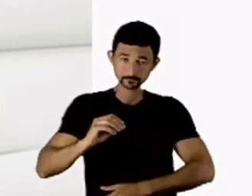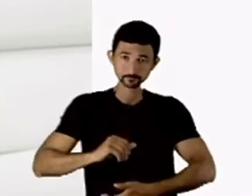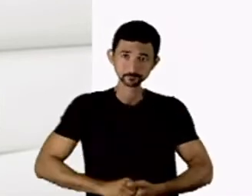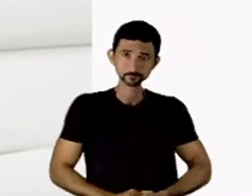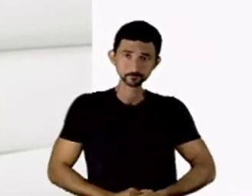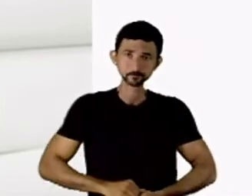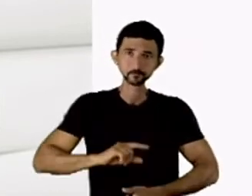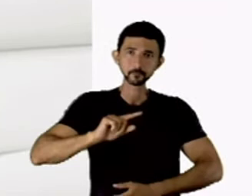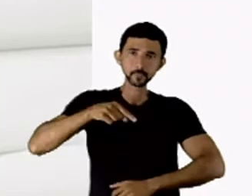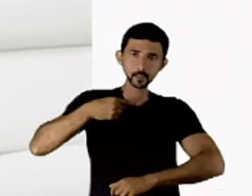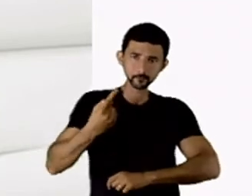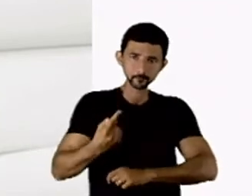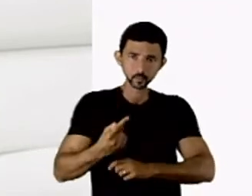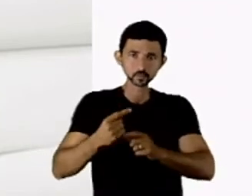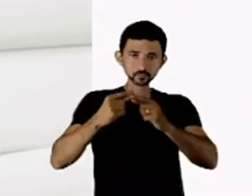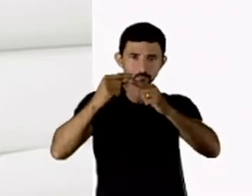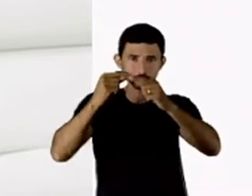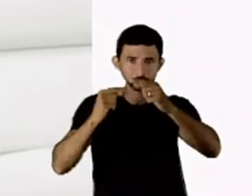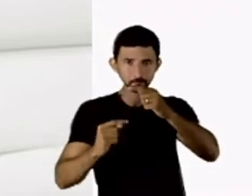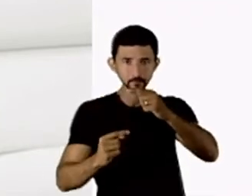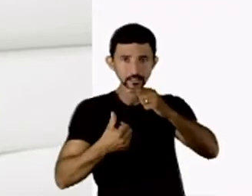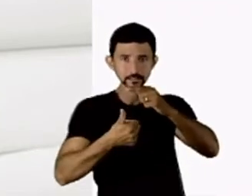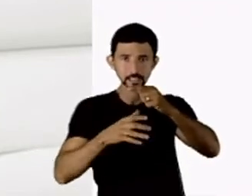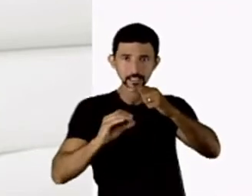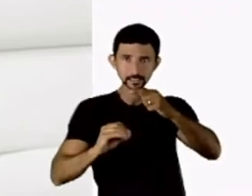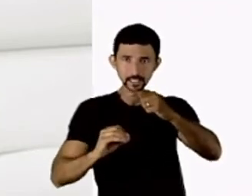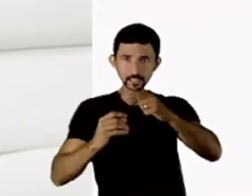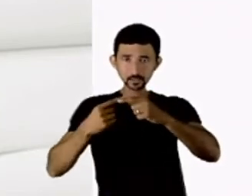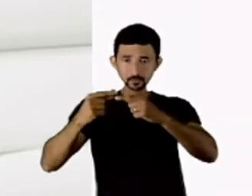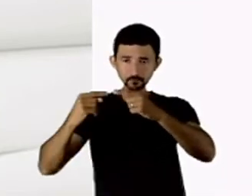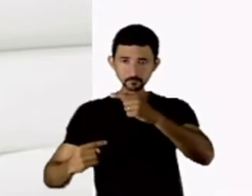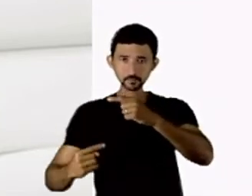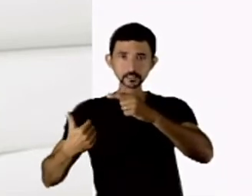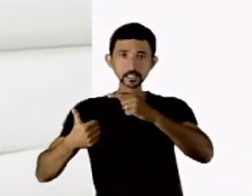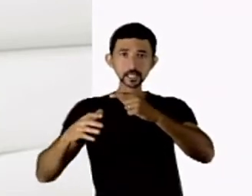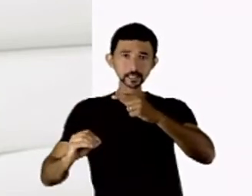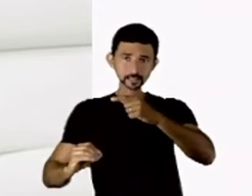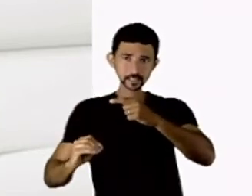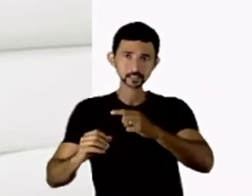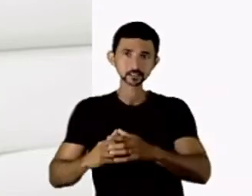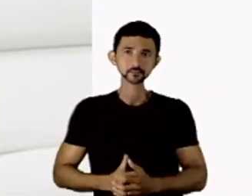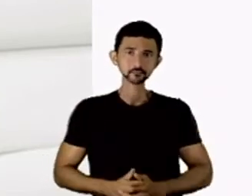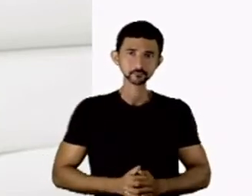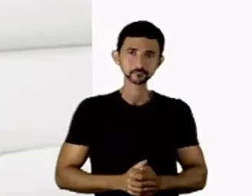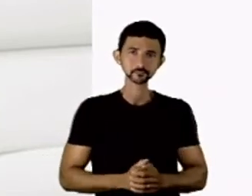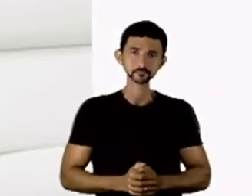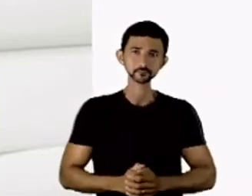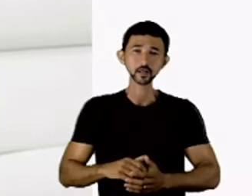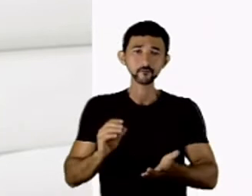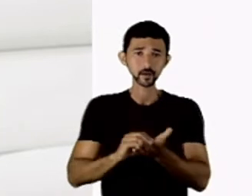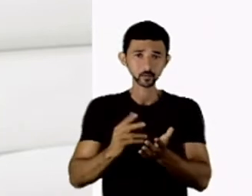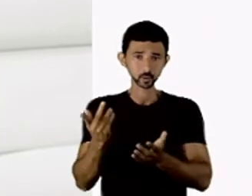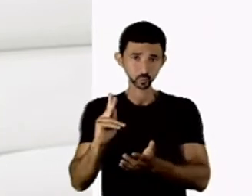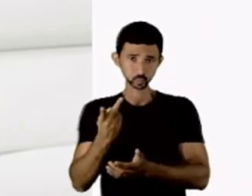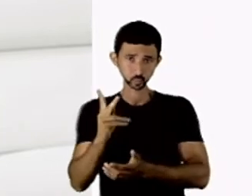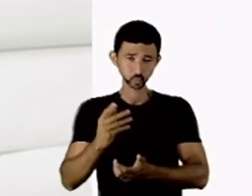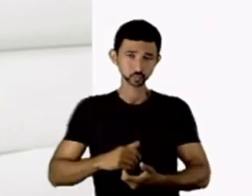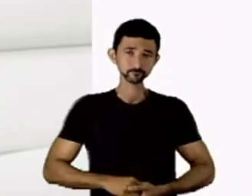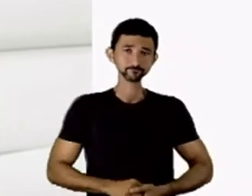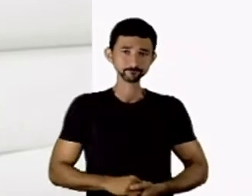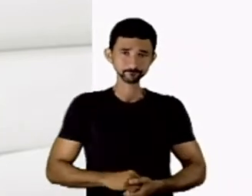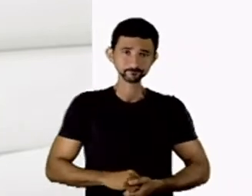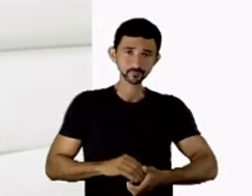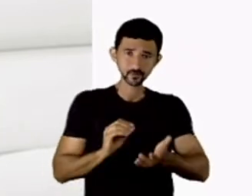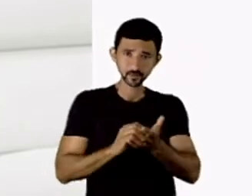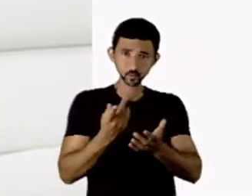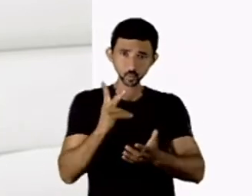Aí repete, olha, baixa esse 10 e baixa esse outro 10 porque a gente não trabalhou com eles ainda. Ainda não